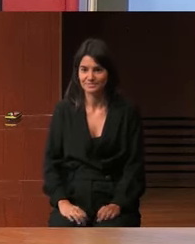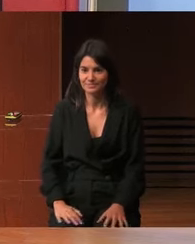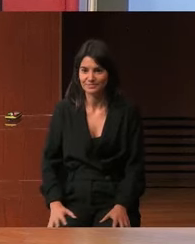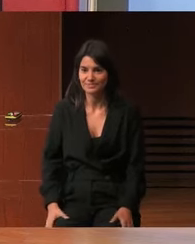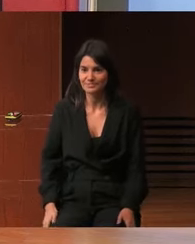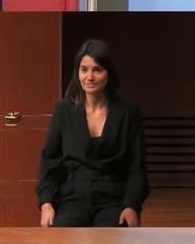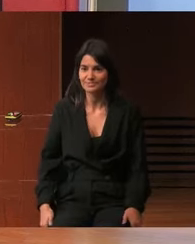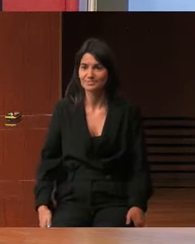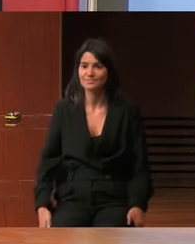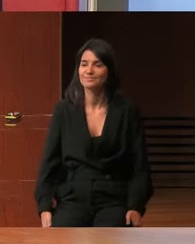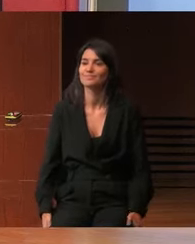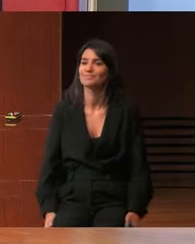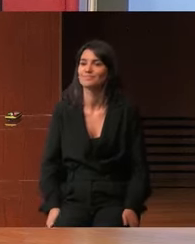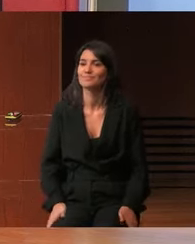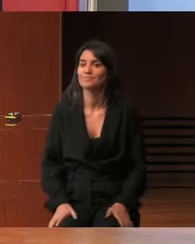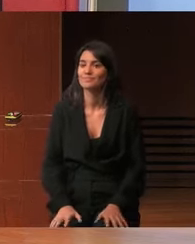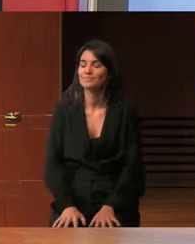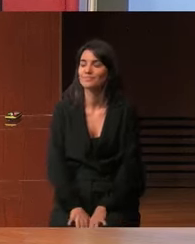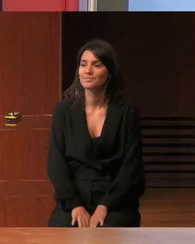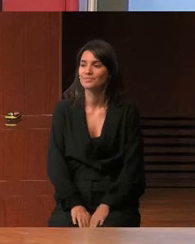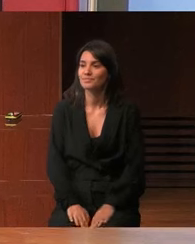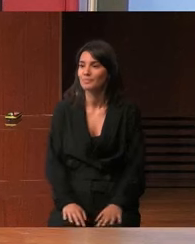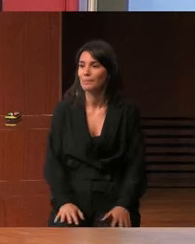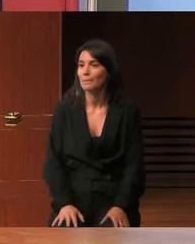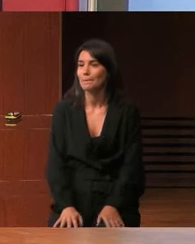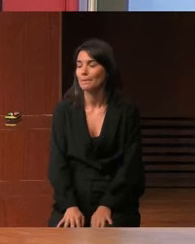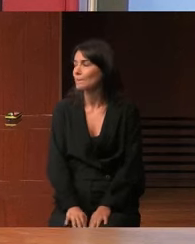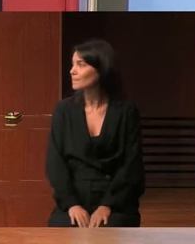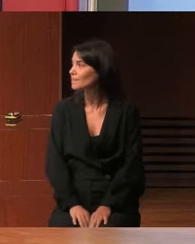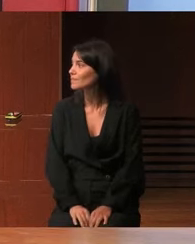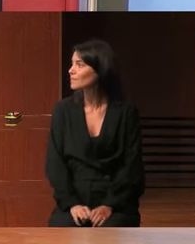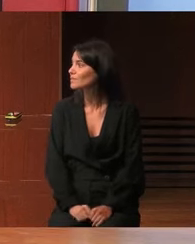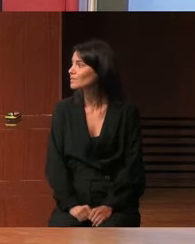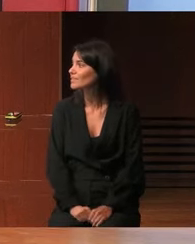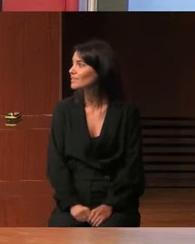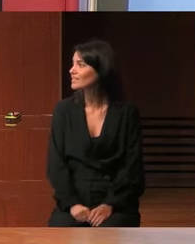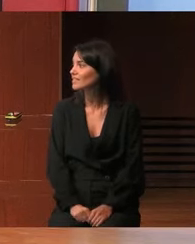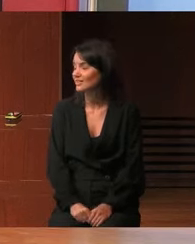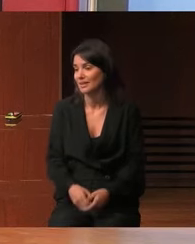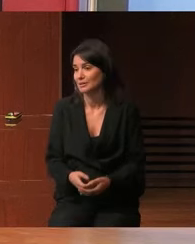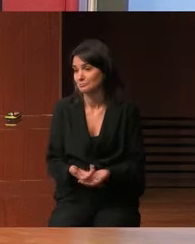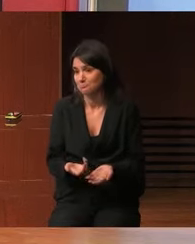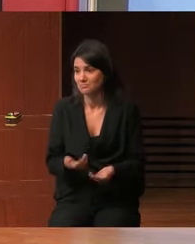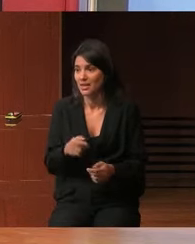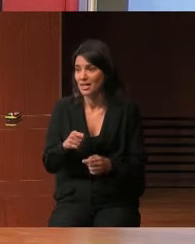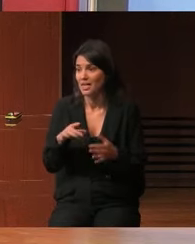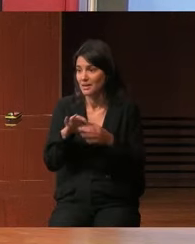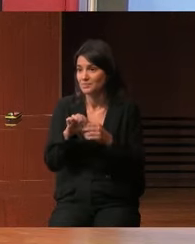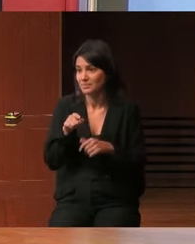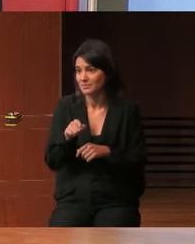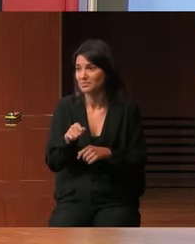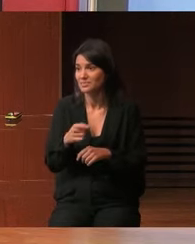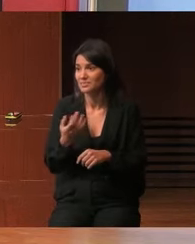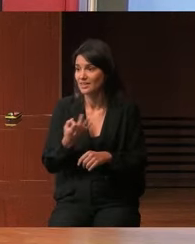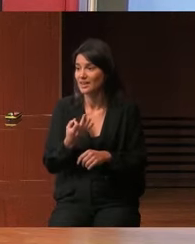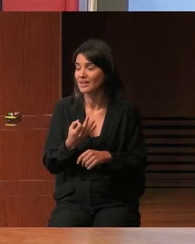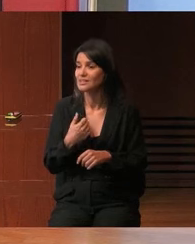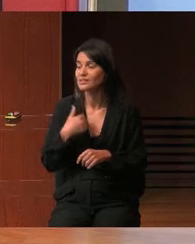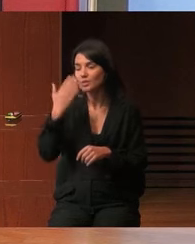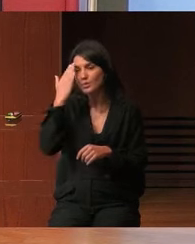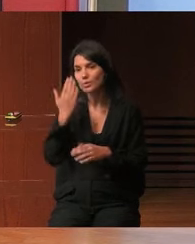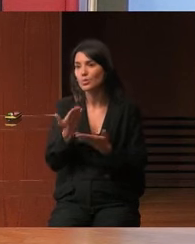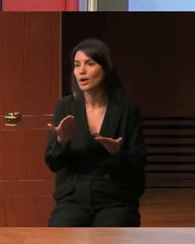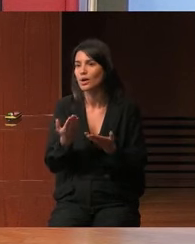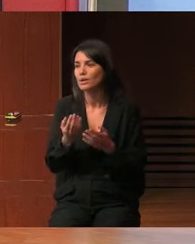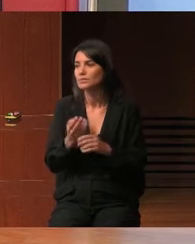Eu talvez escolhesse outro personagem. Mas enfim, em relação a isso, eu acho que